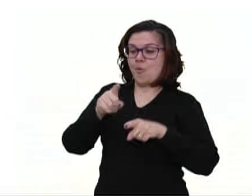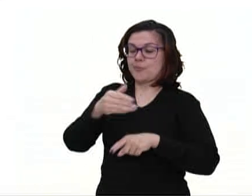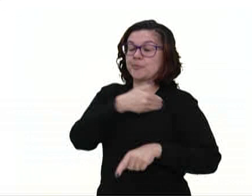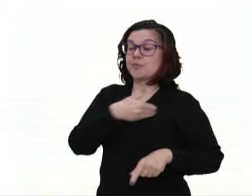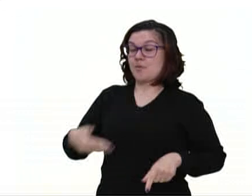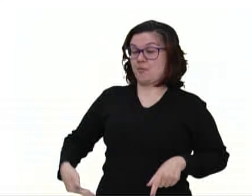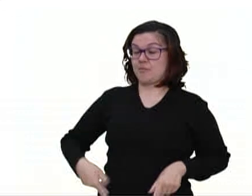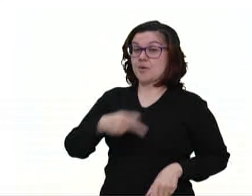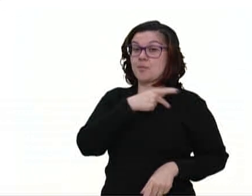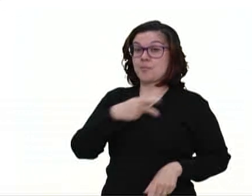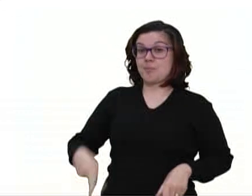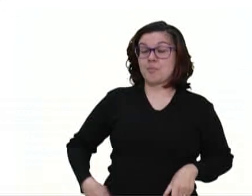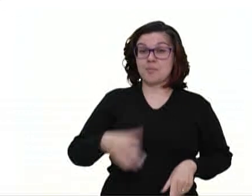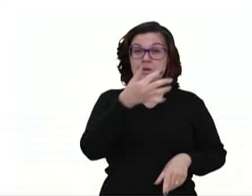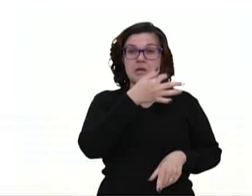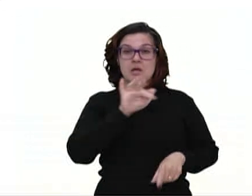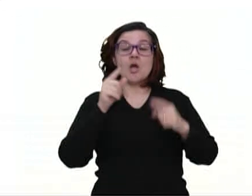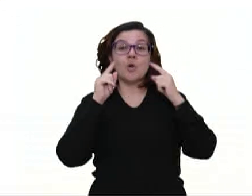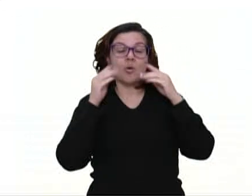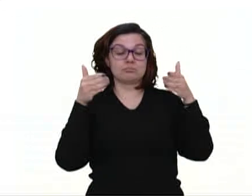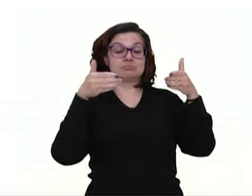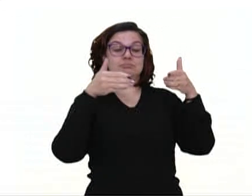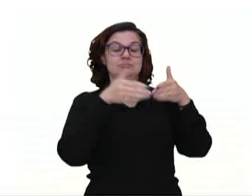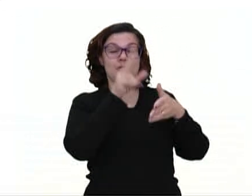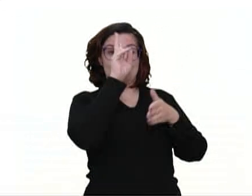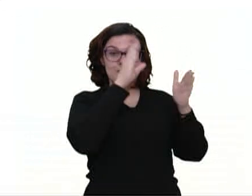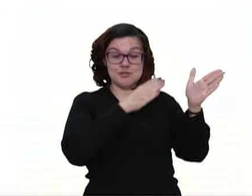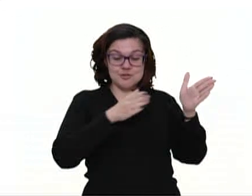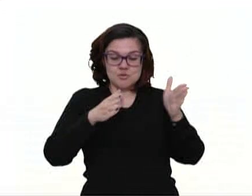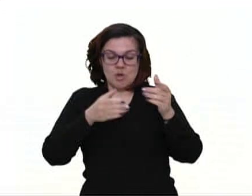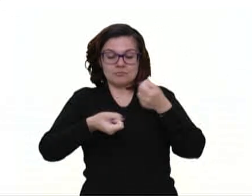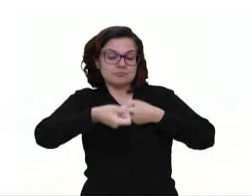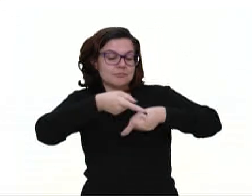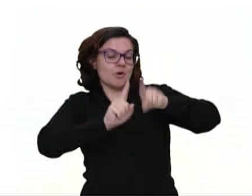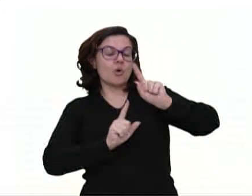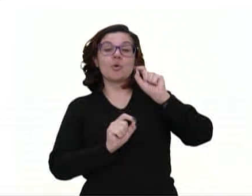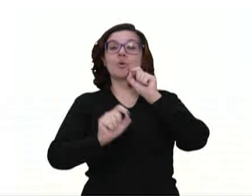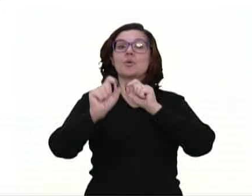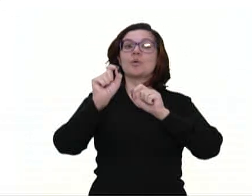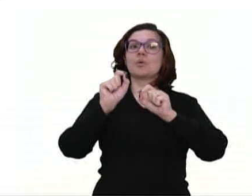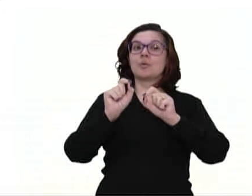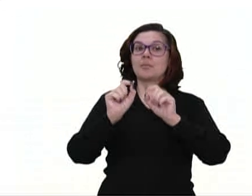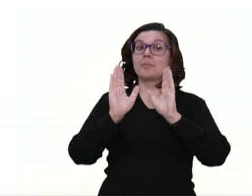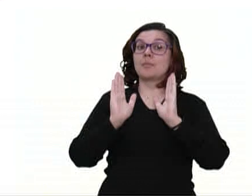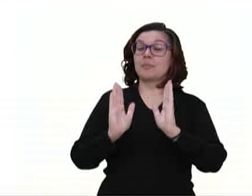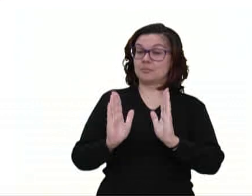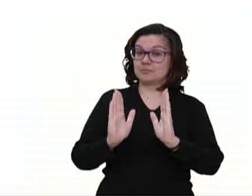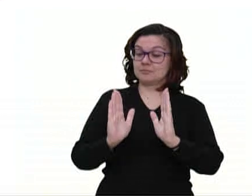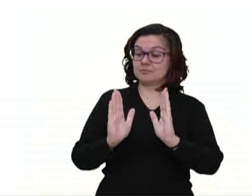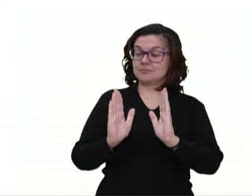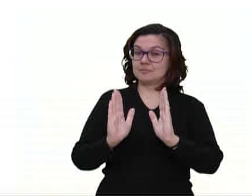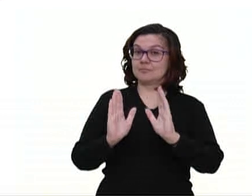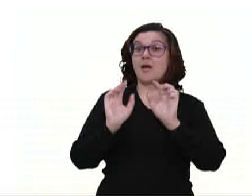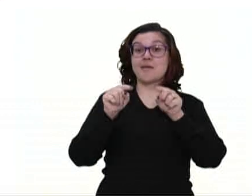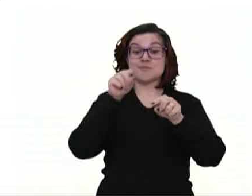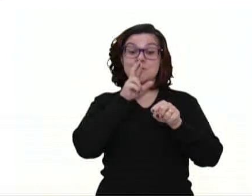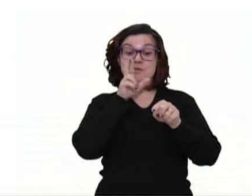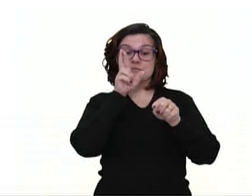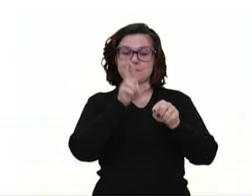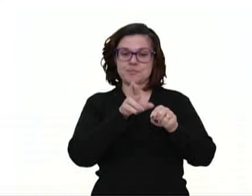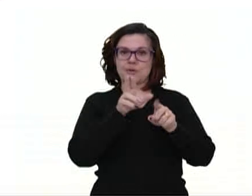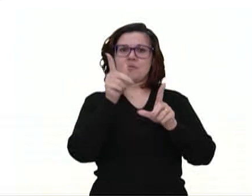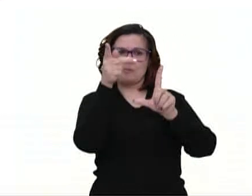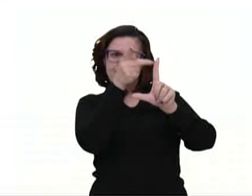de uma referência histórica, associando o processo revolucionário a isso que você vai responder. Essa